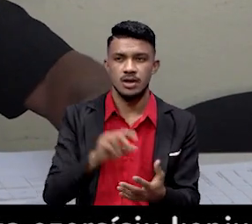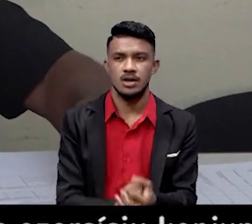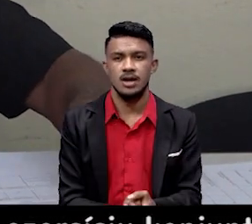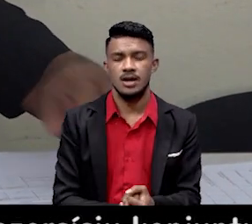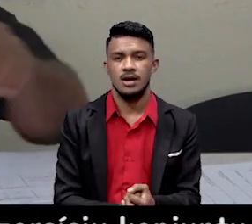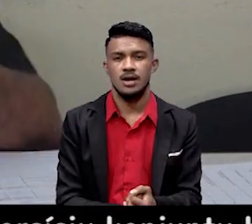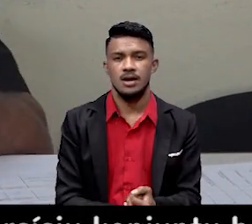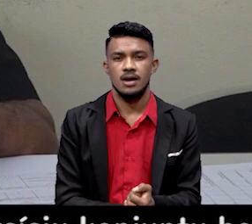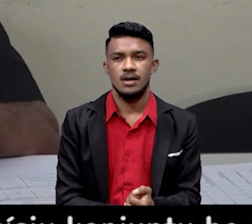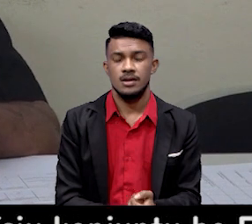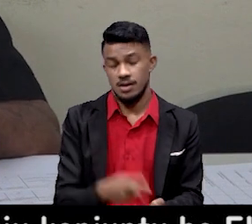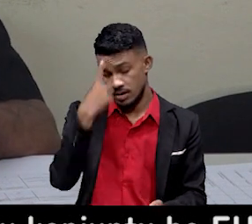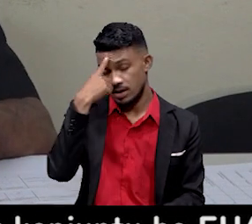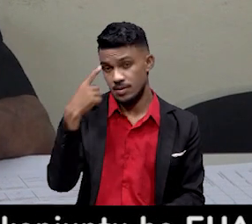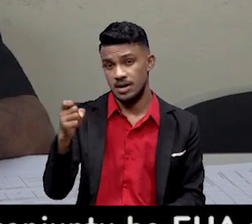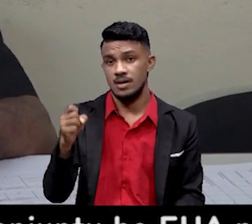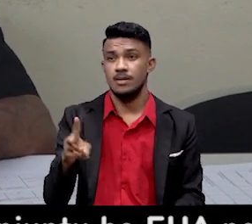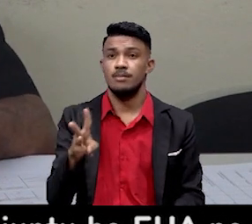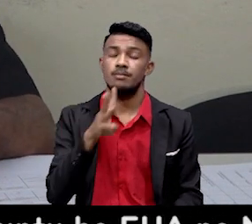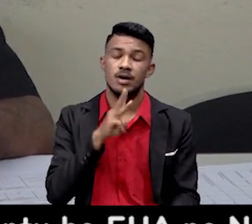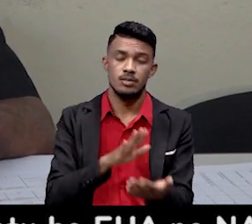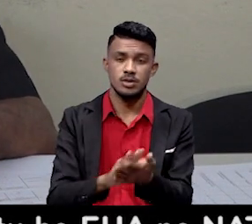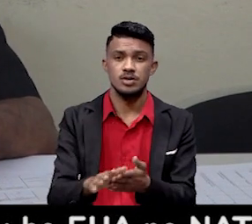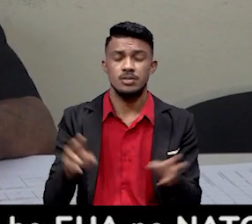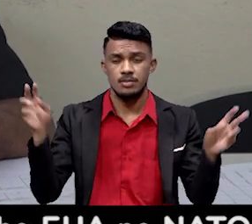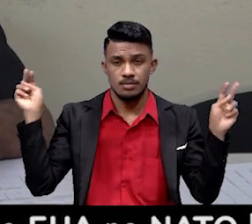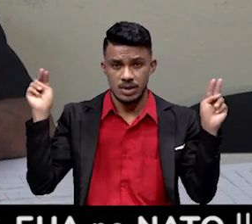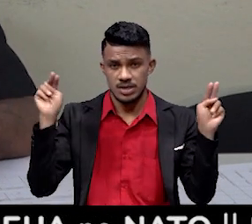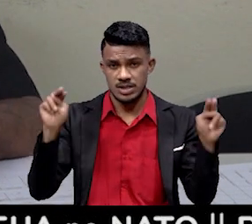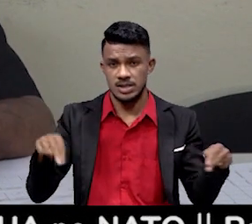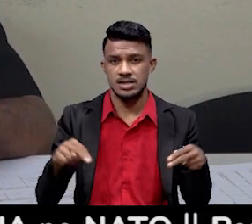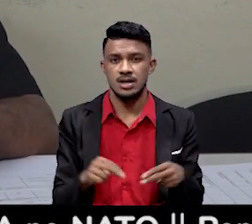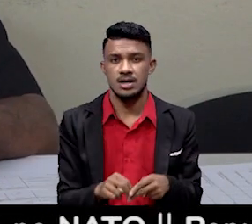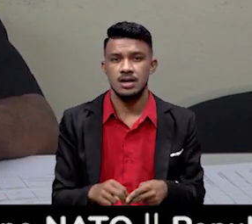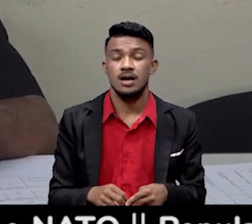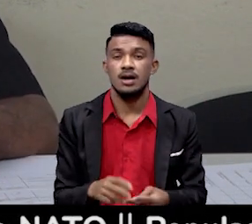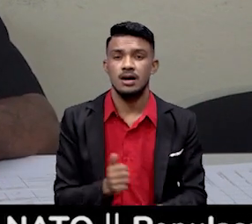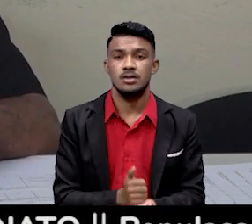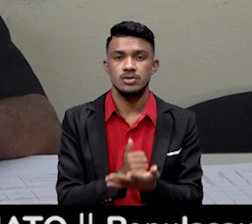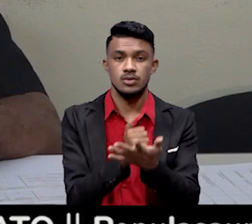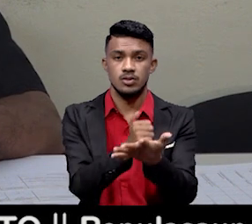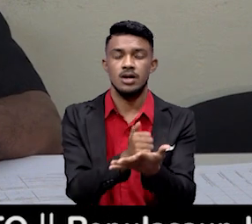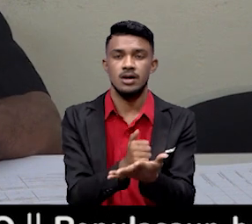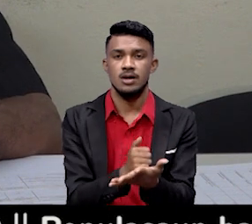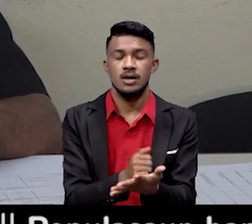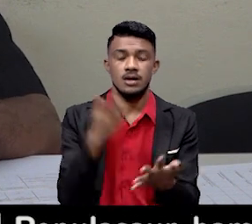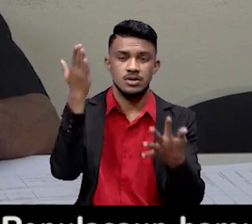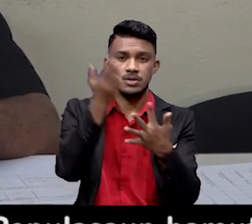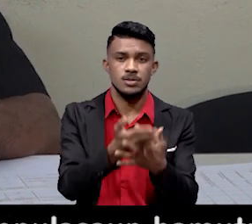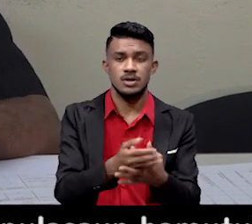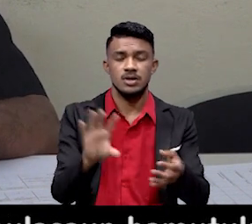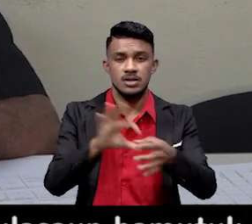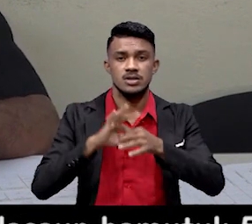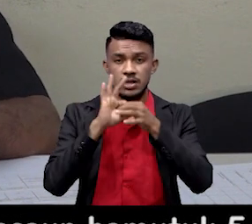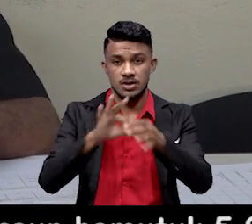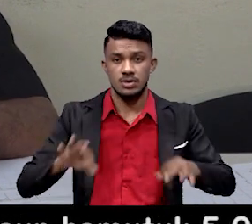minha tamba, né, nemos precisa assistência imediata, mas bem, e da NEP, envolve, ona, portanto, estruturas físicas, a